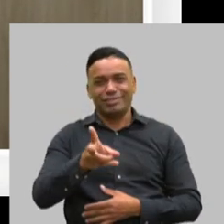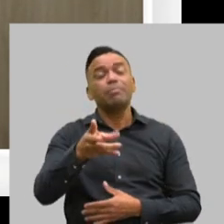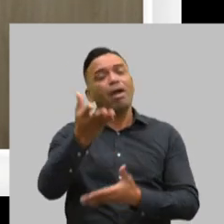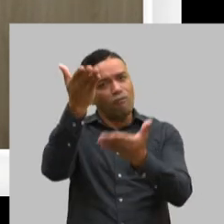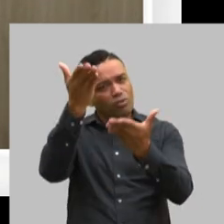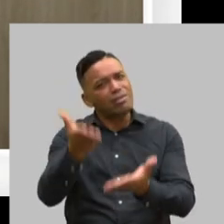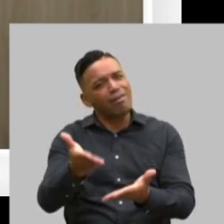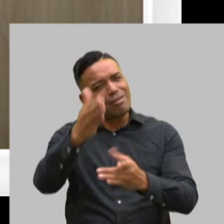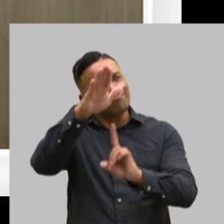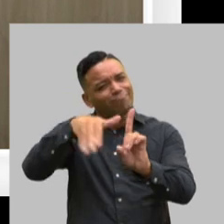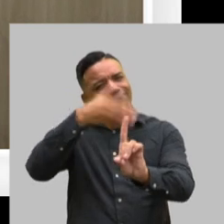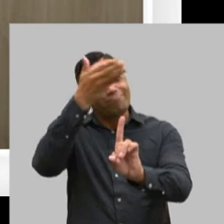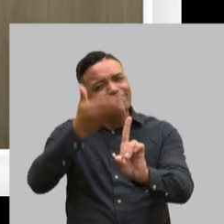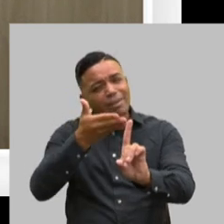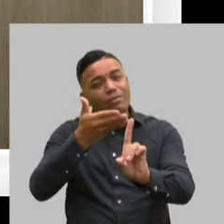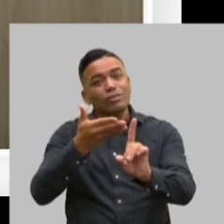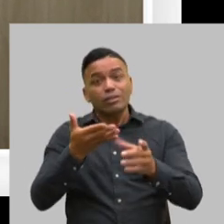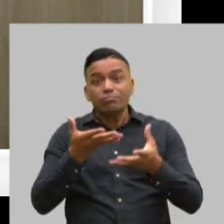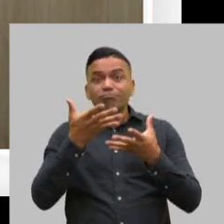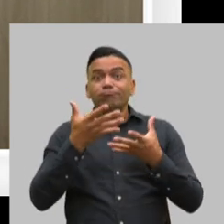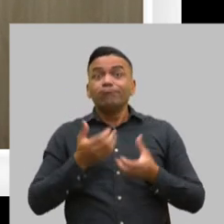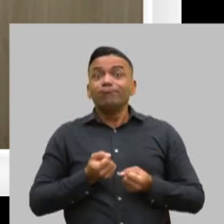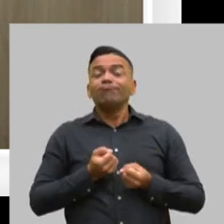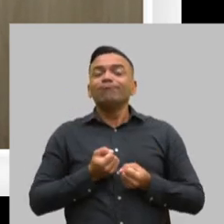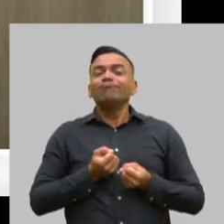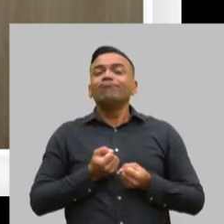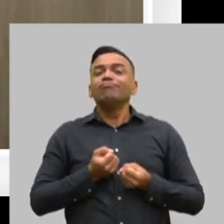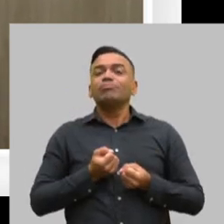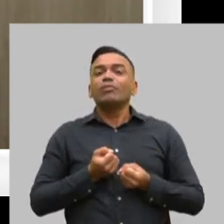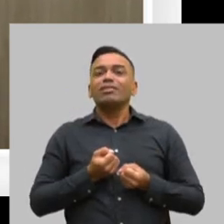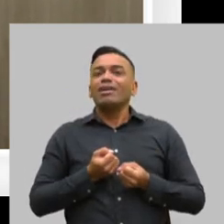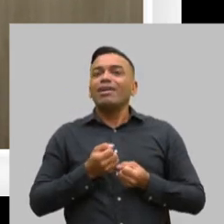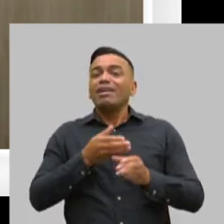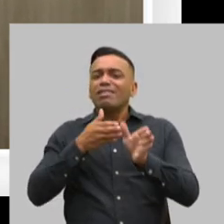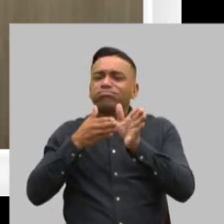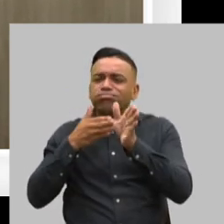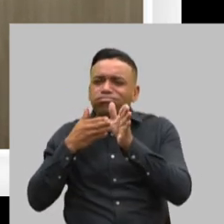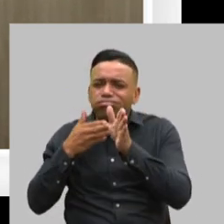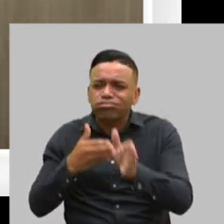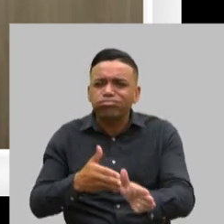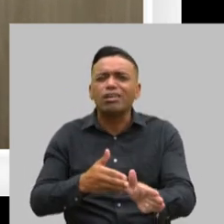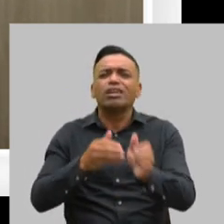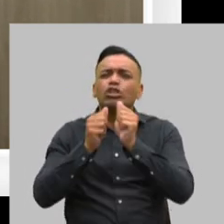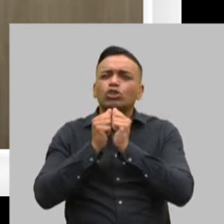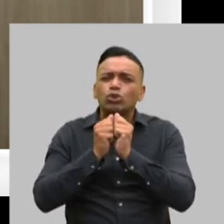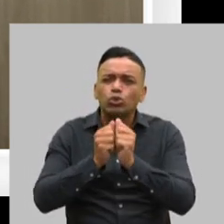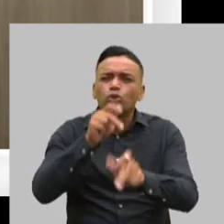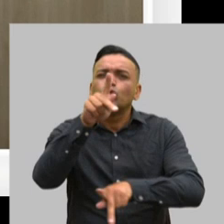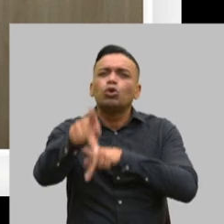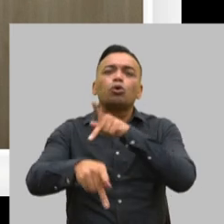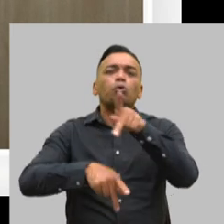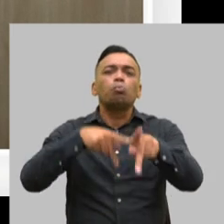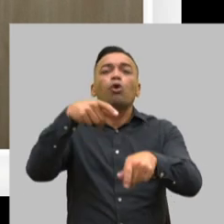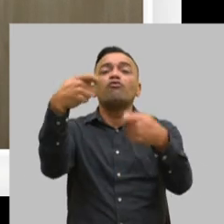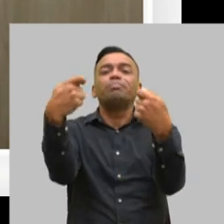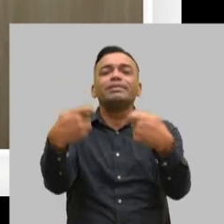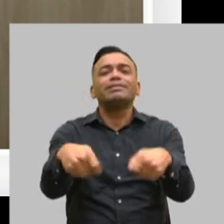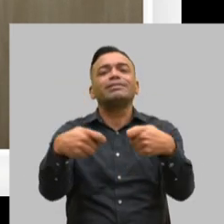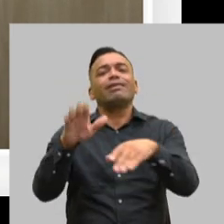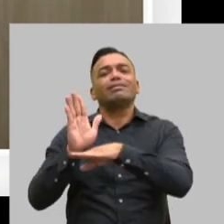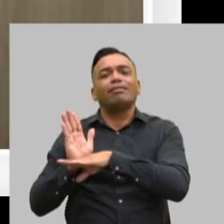que se permitiu a conversão na caminhada junto àqueles e àquelas que tanto necessitava